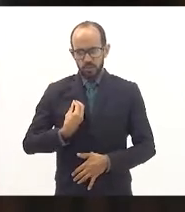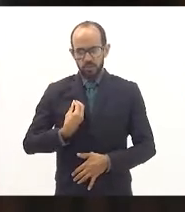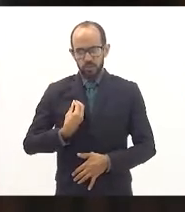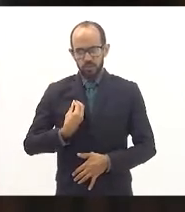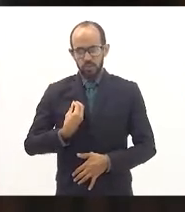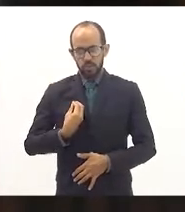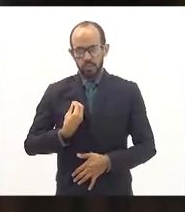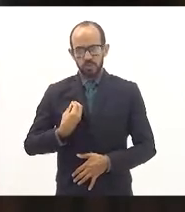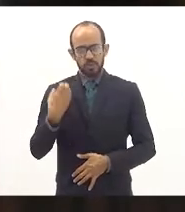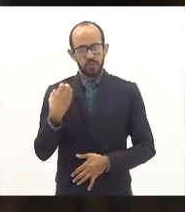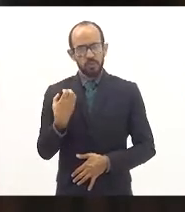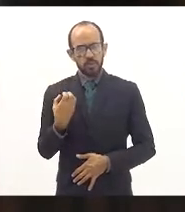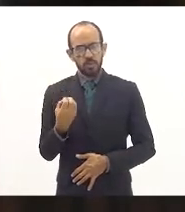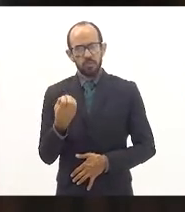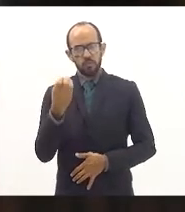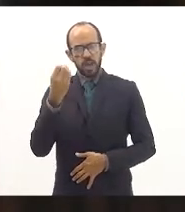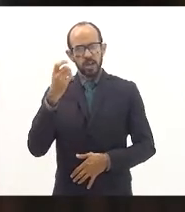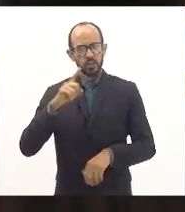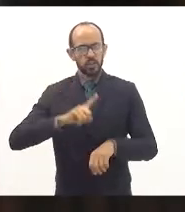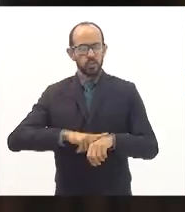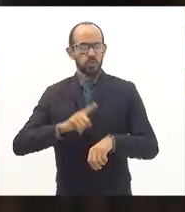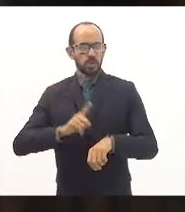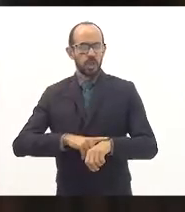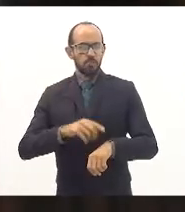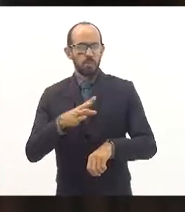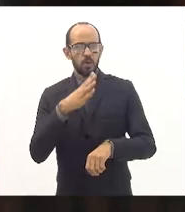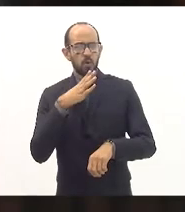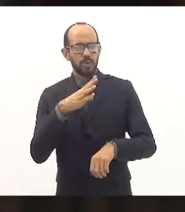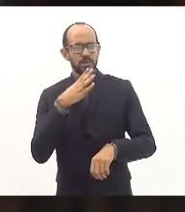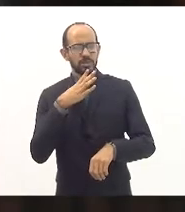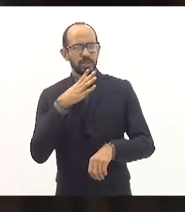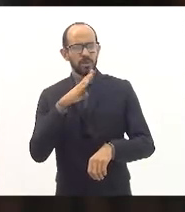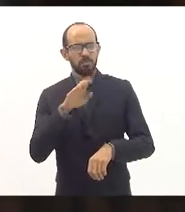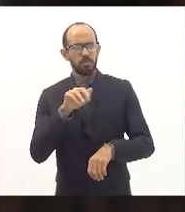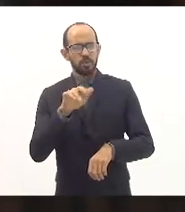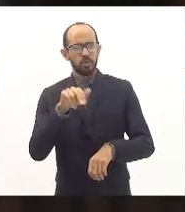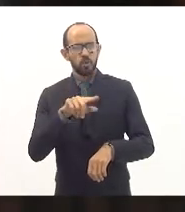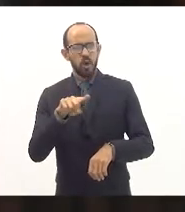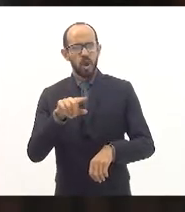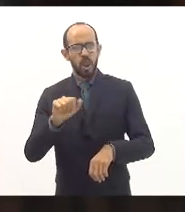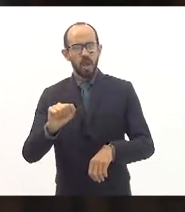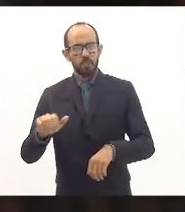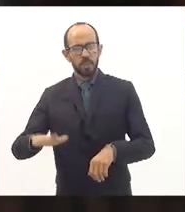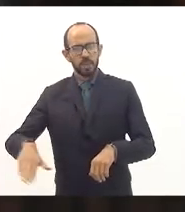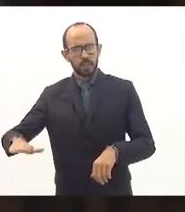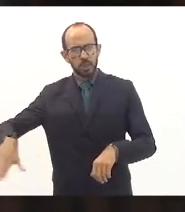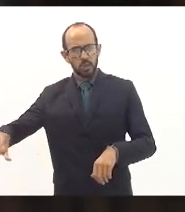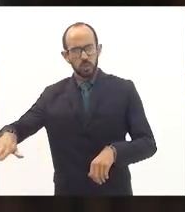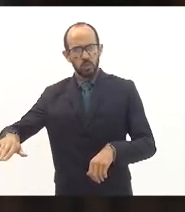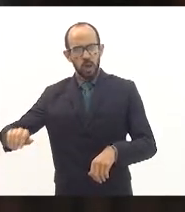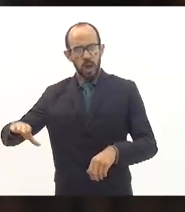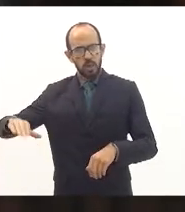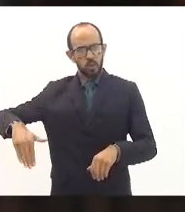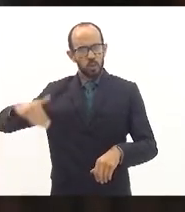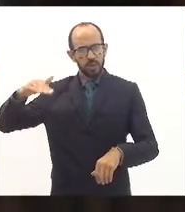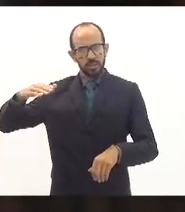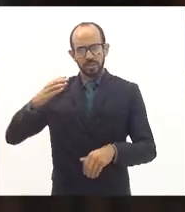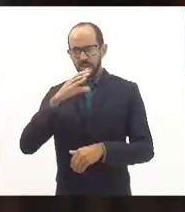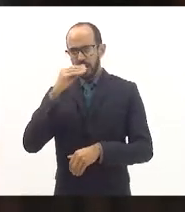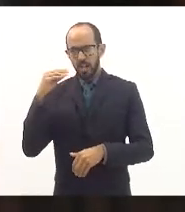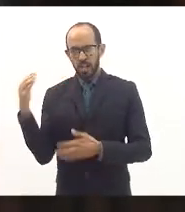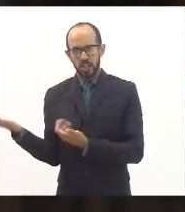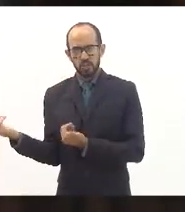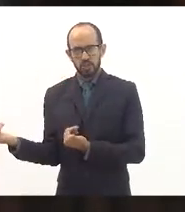viagem no tempo para conhecer o Brizola menino, o Brizola adolescente, o Brizola trabalhador, o adulto engajado e o